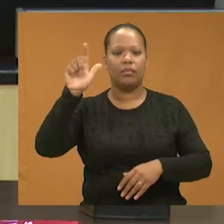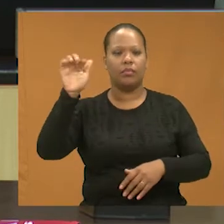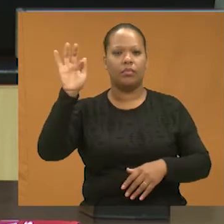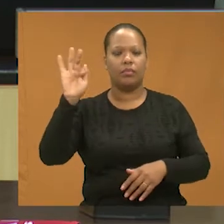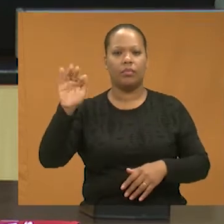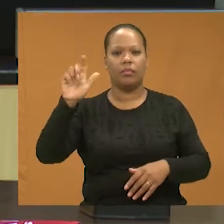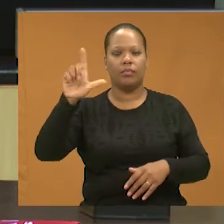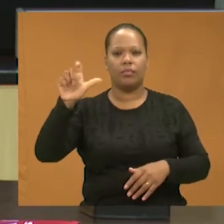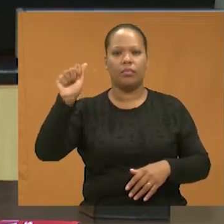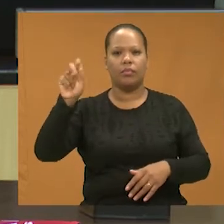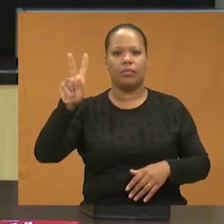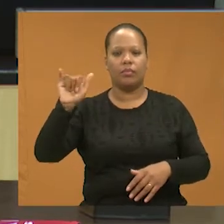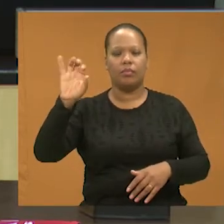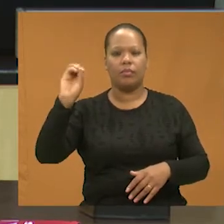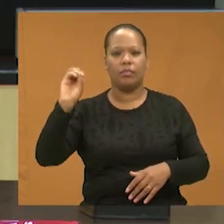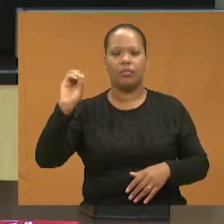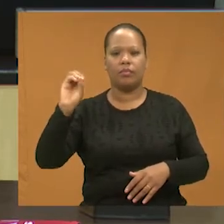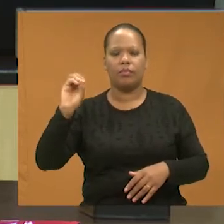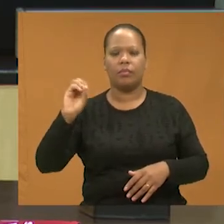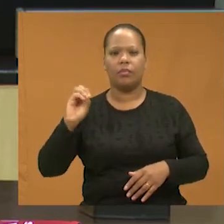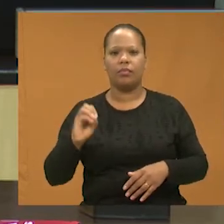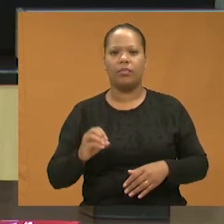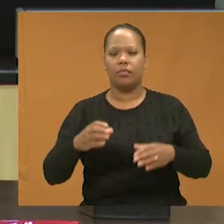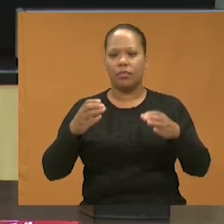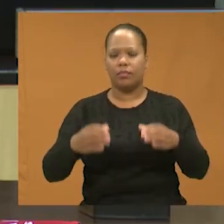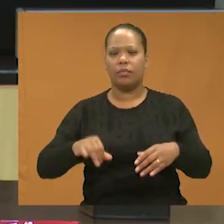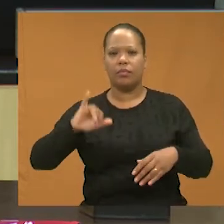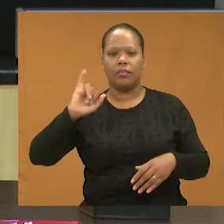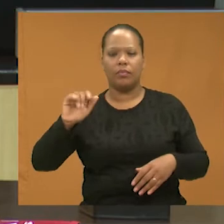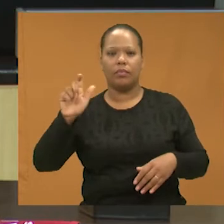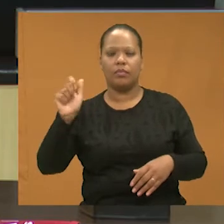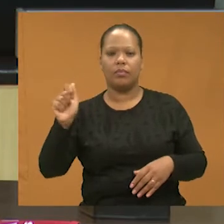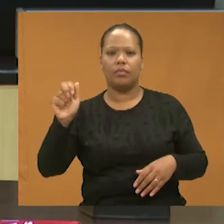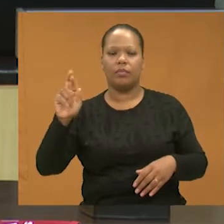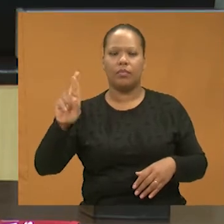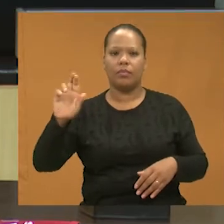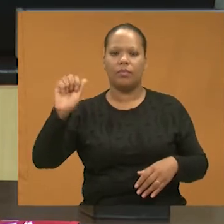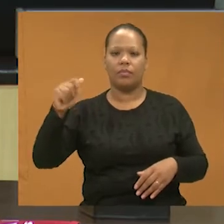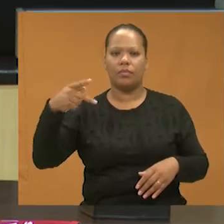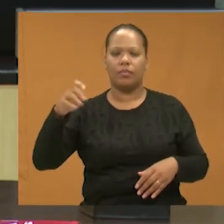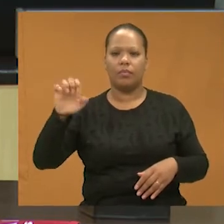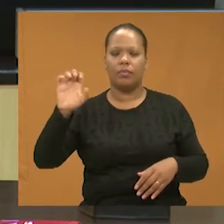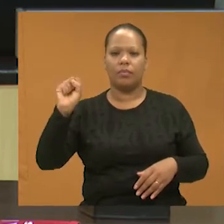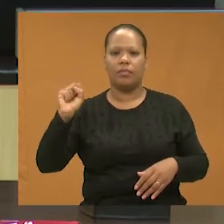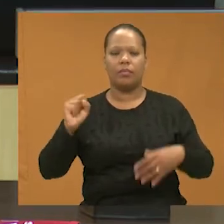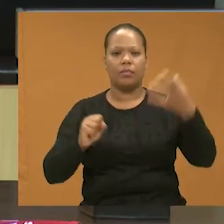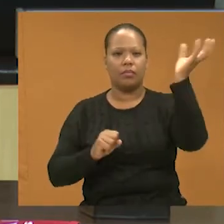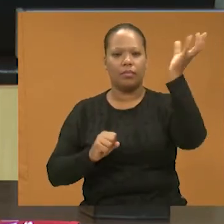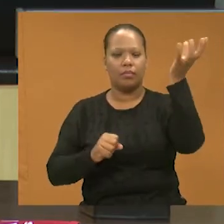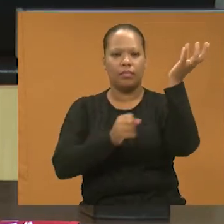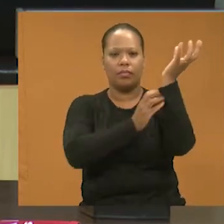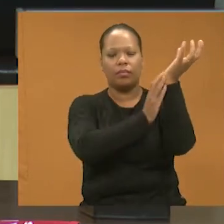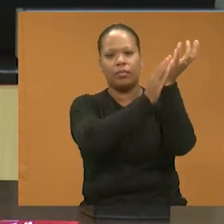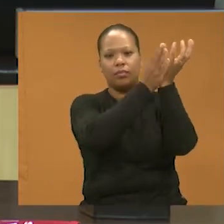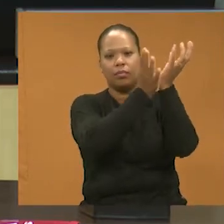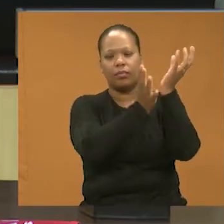Silva Freitas, no bairro Chacras Reunidas e Igarapés, neste município. Ocorre que os galhos do referido exemplar arbóreo